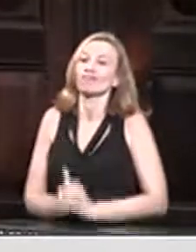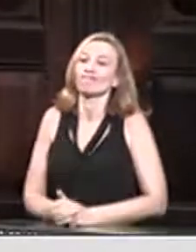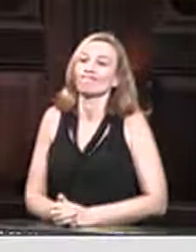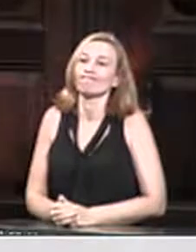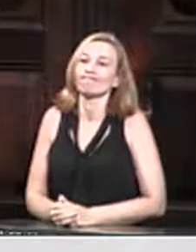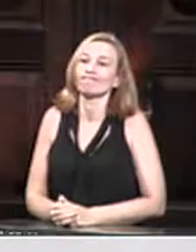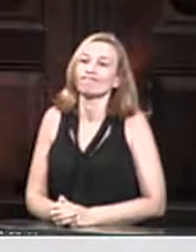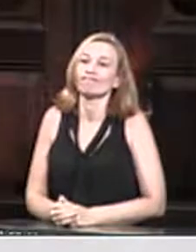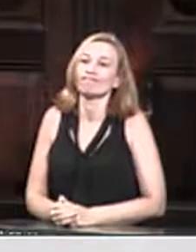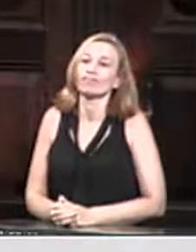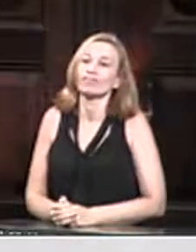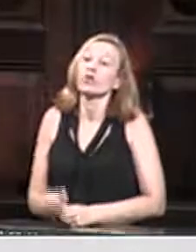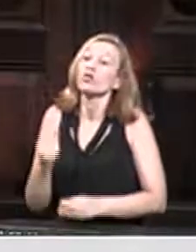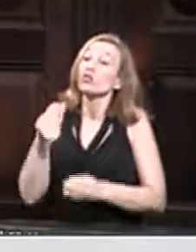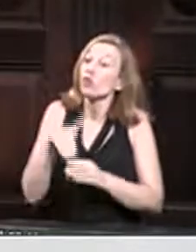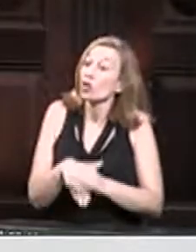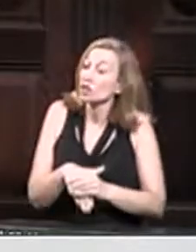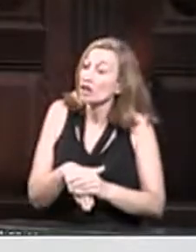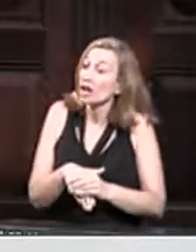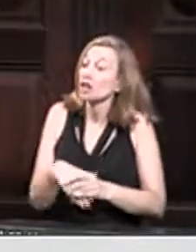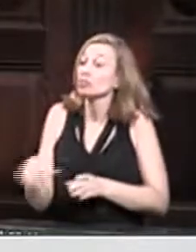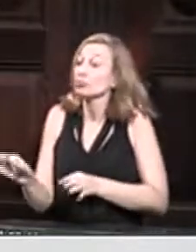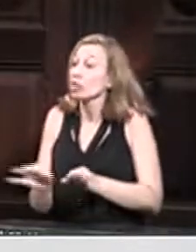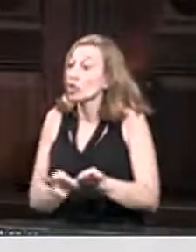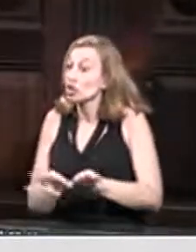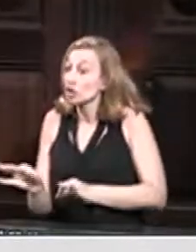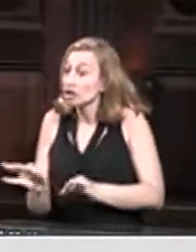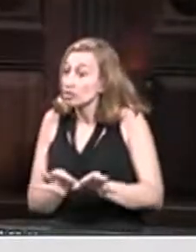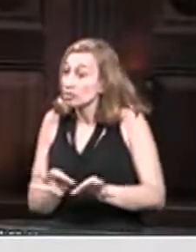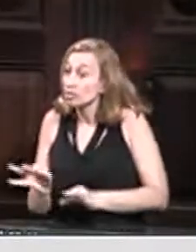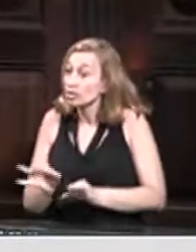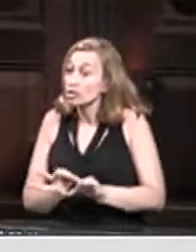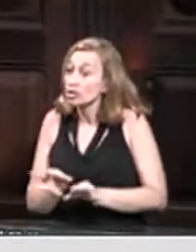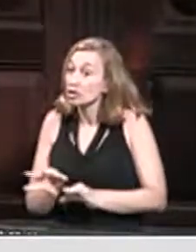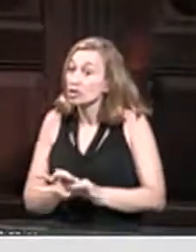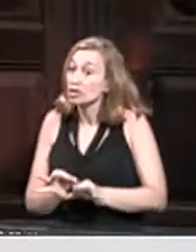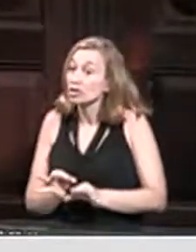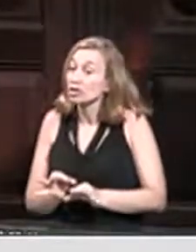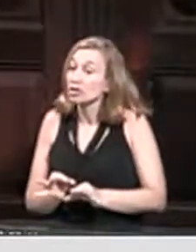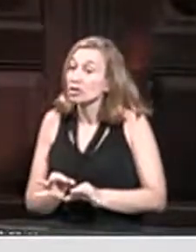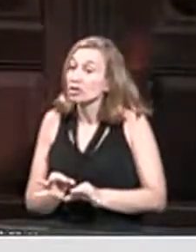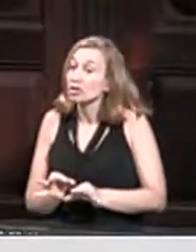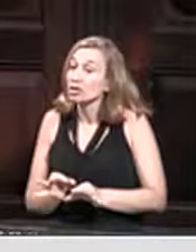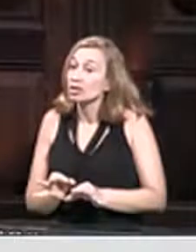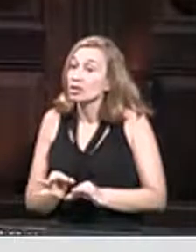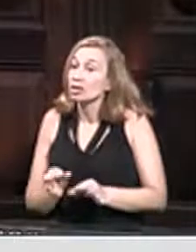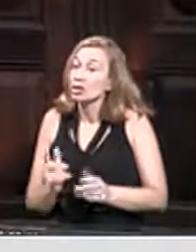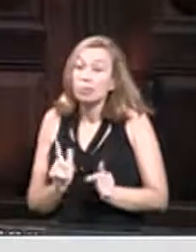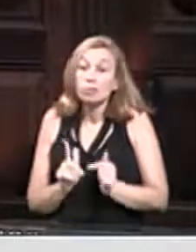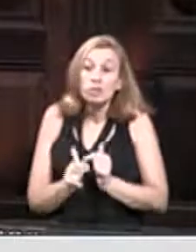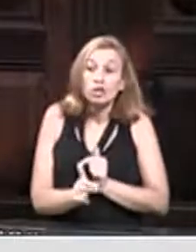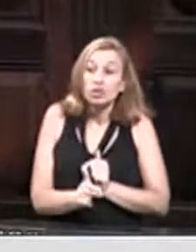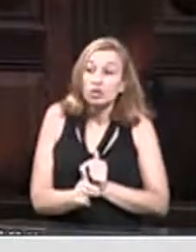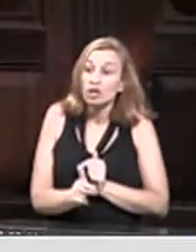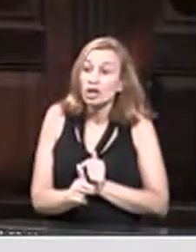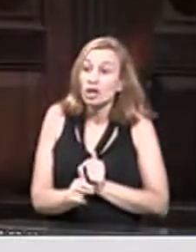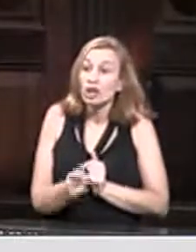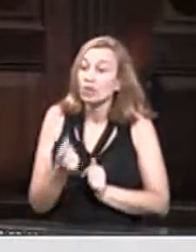por votarem a favor de projetos com impacto financeiro negativo no